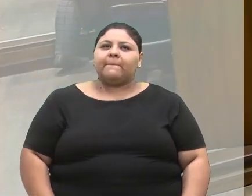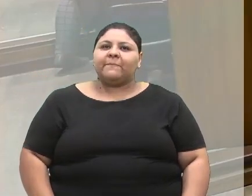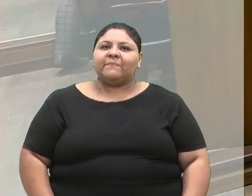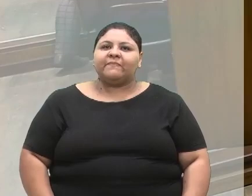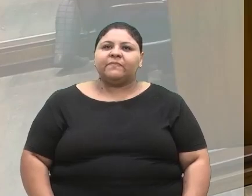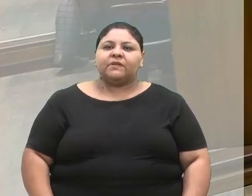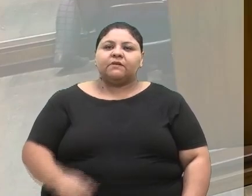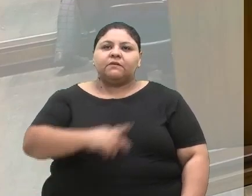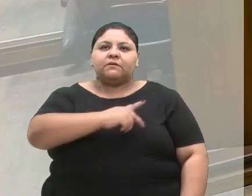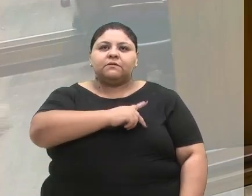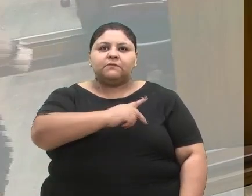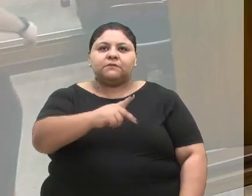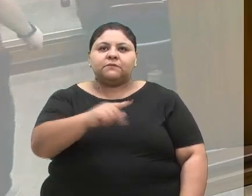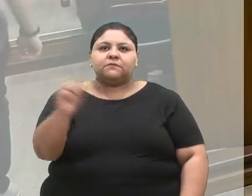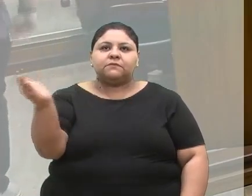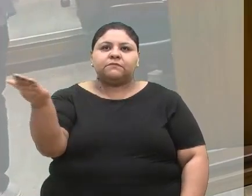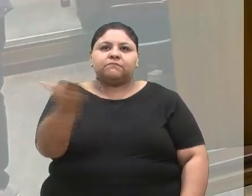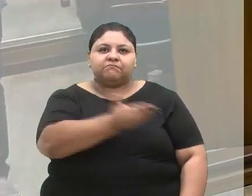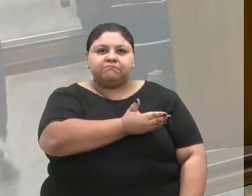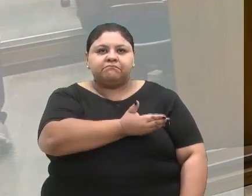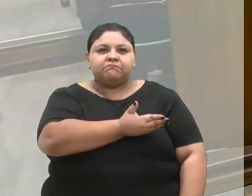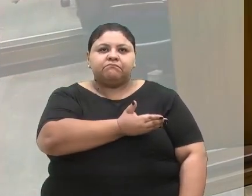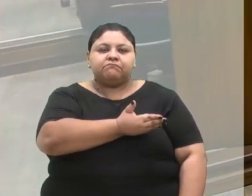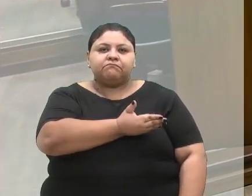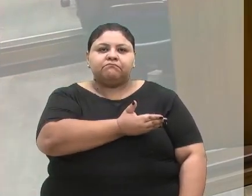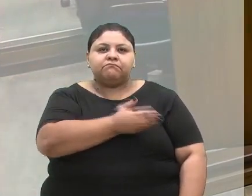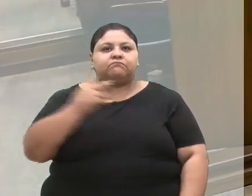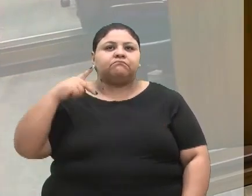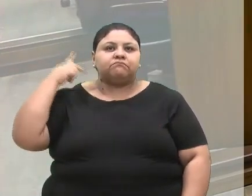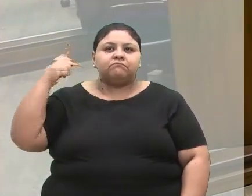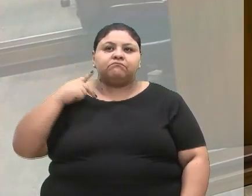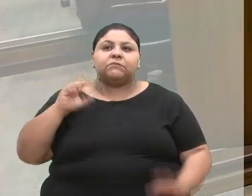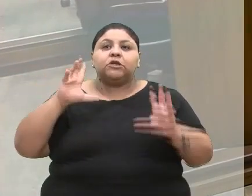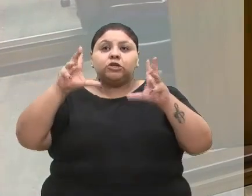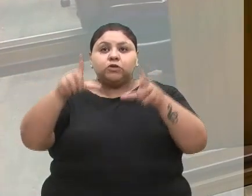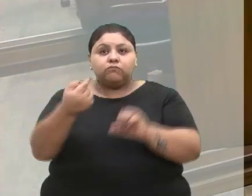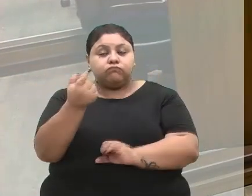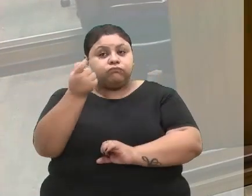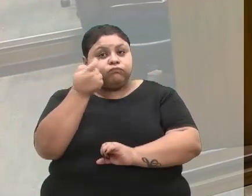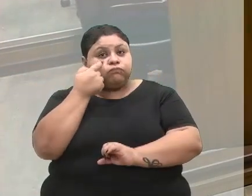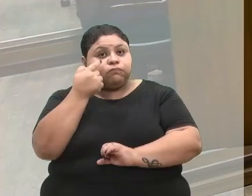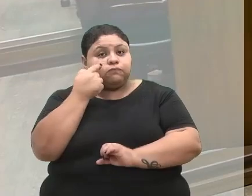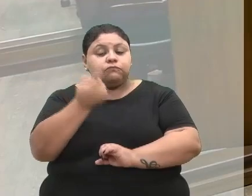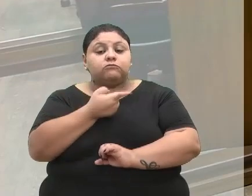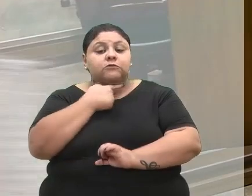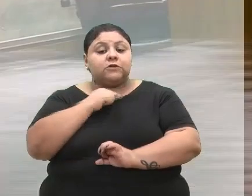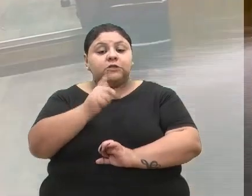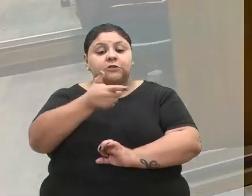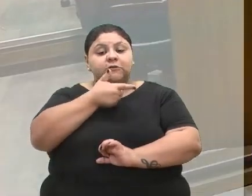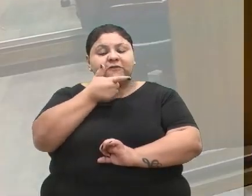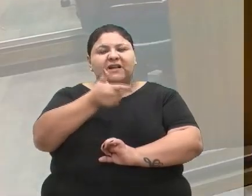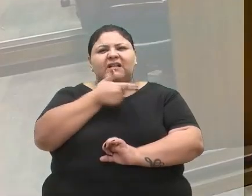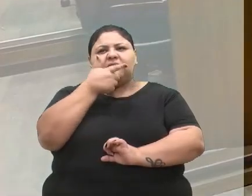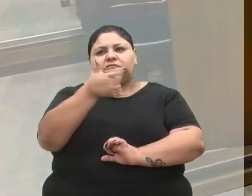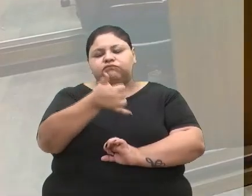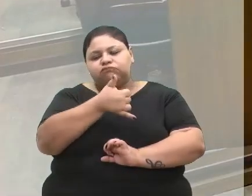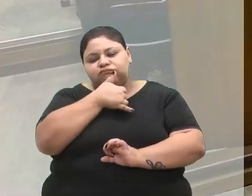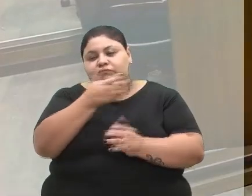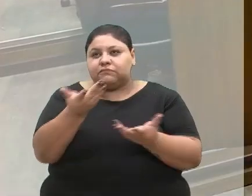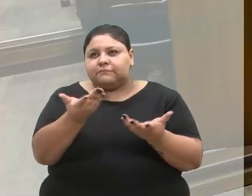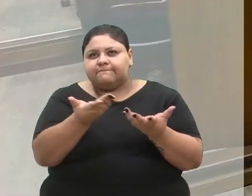Senhora Presidente, nobres colegas, vereadores todos que nos assistem, eu gostaria de fazer um voto de pesar. Na